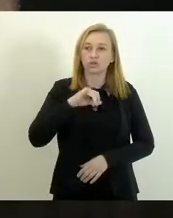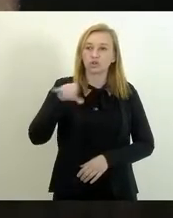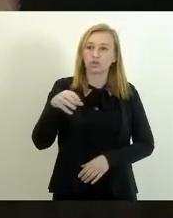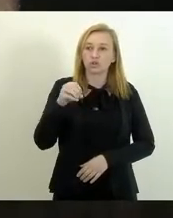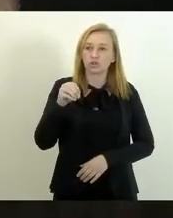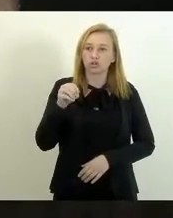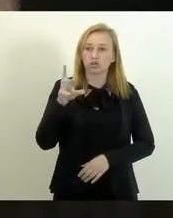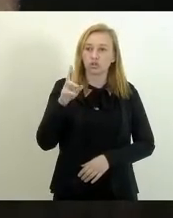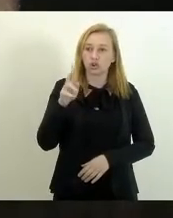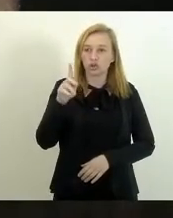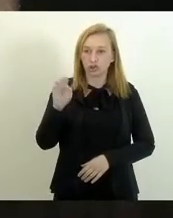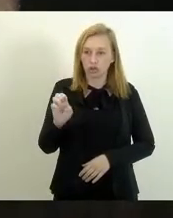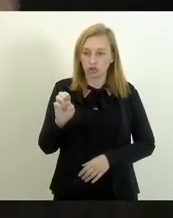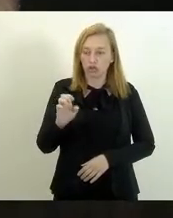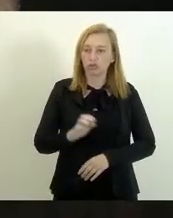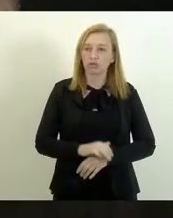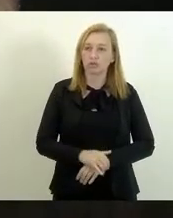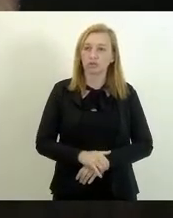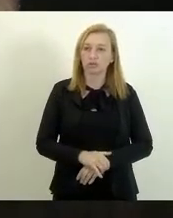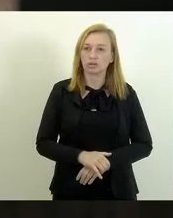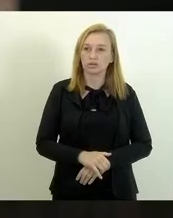Aristides de Abreu Filho.